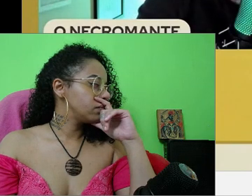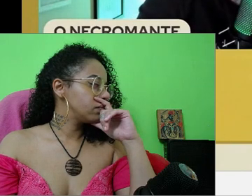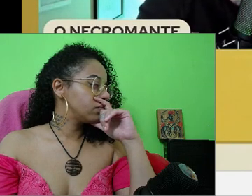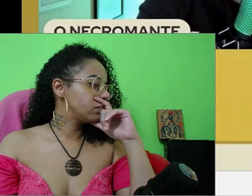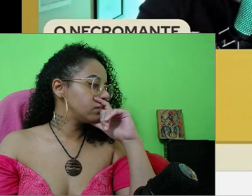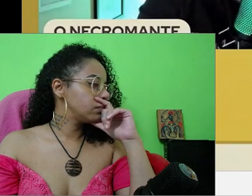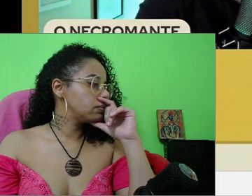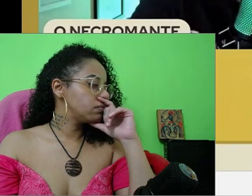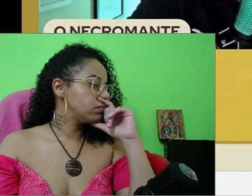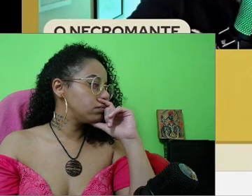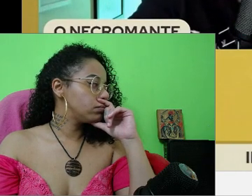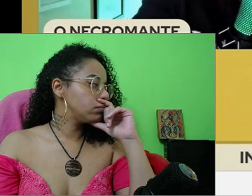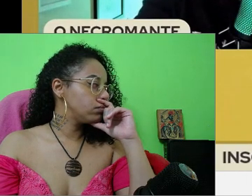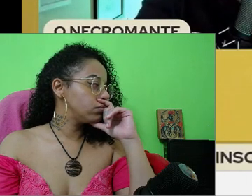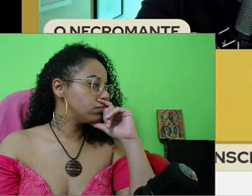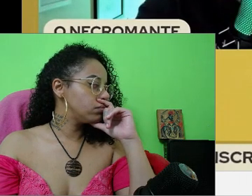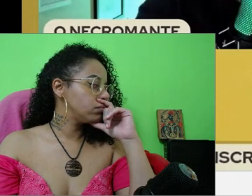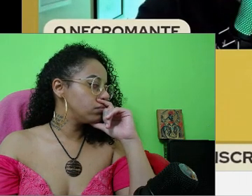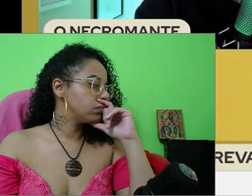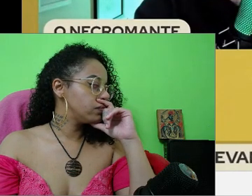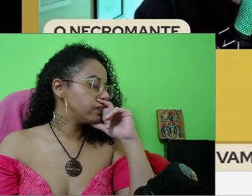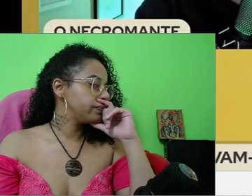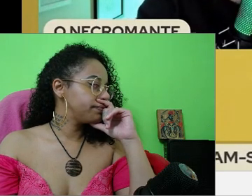é o seguinte